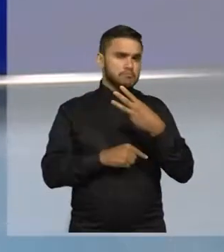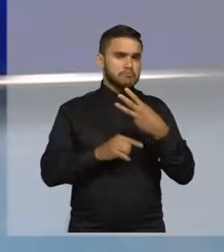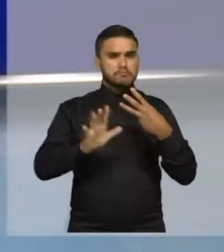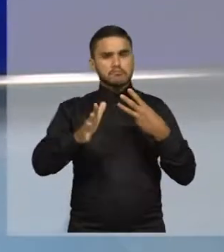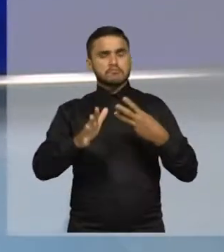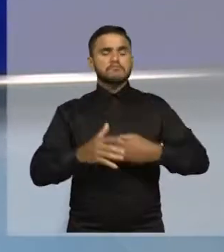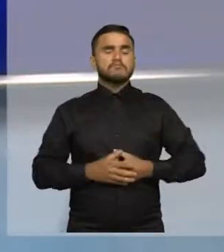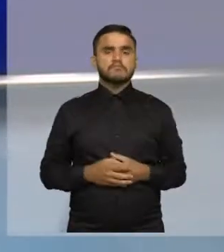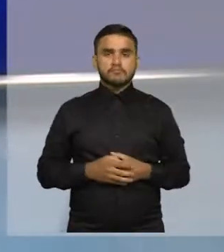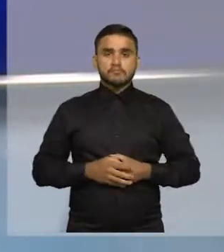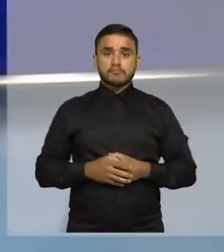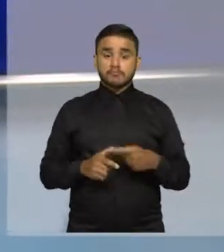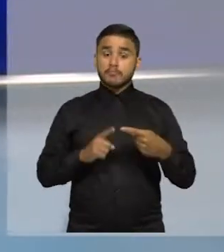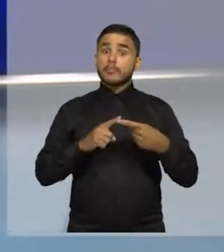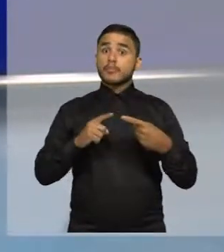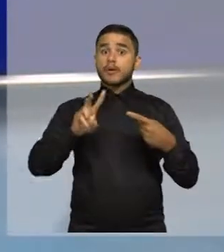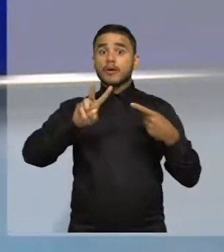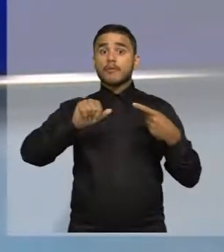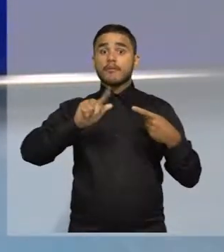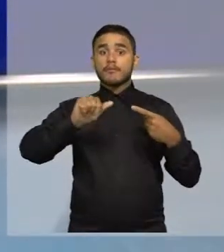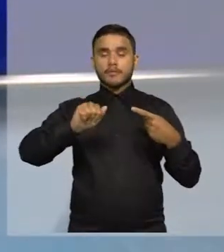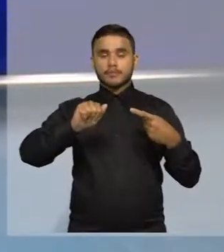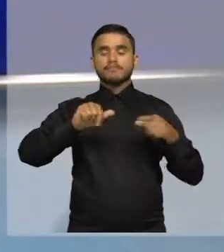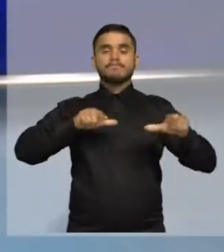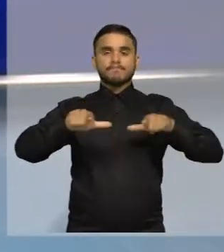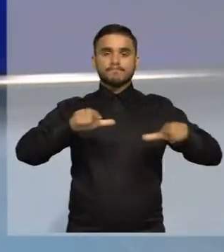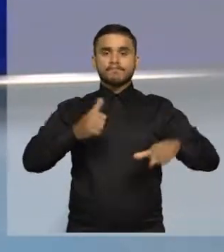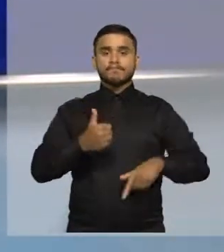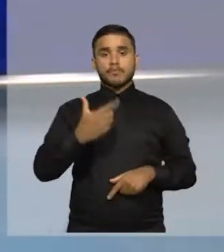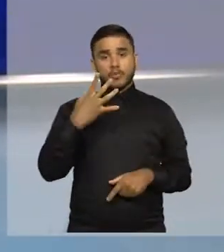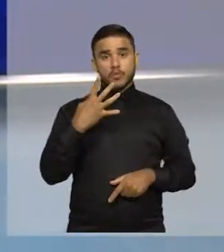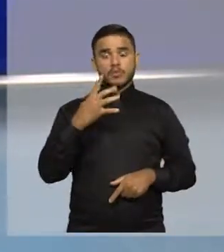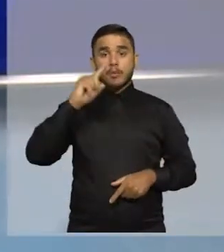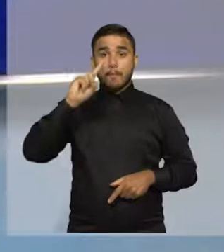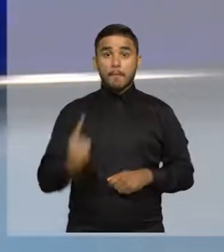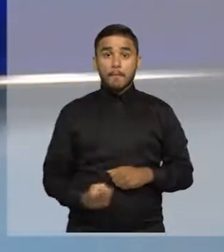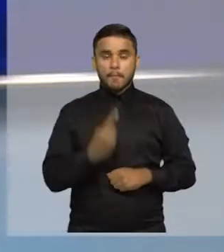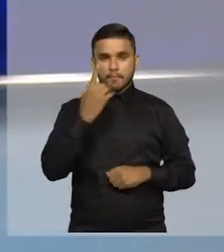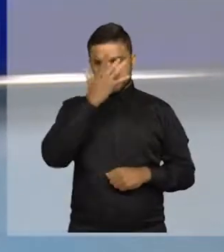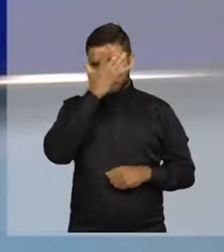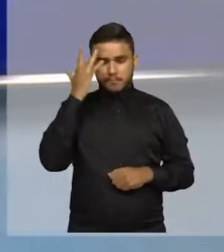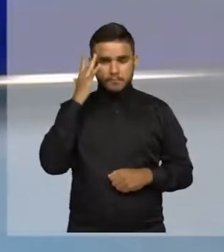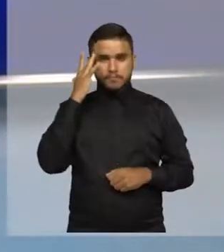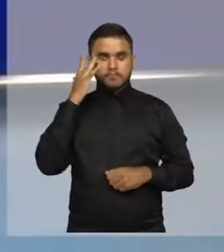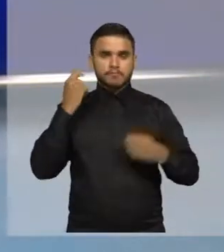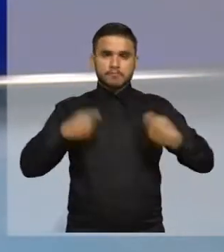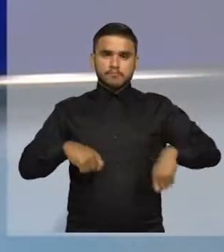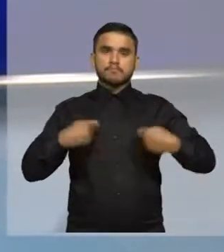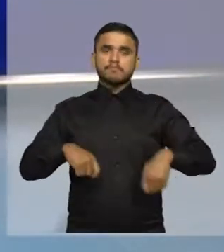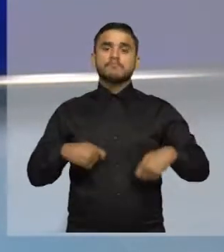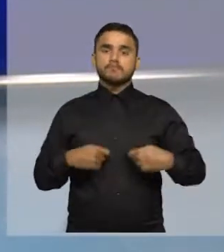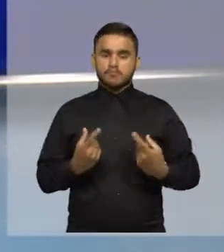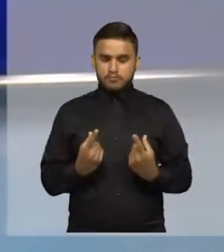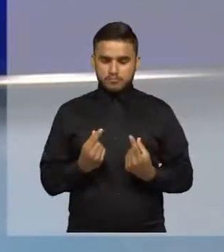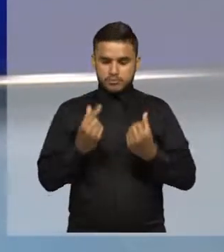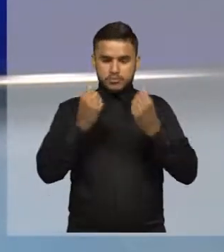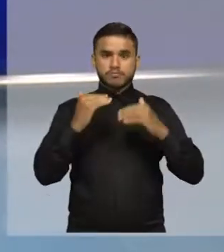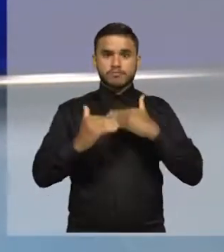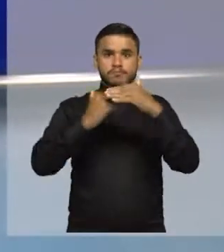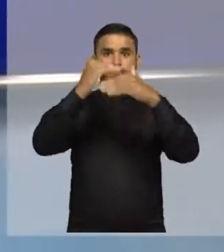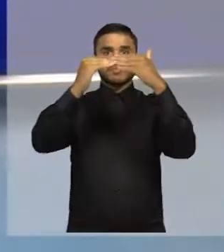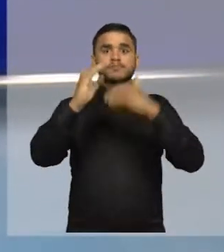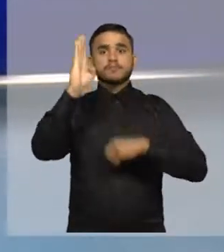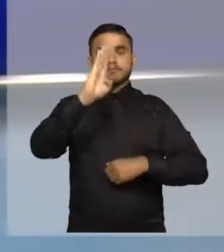2 ou 3 deles. Gerar emprego para 14 milhões de desempregados significa dizer colocar o país no rumo